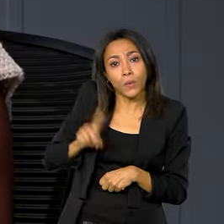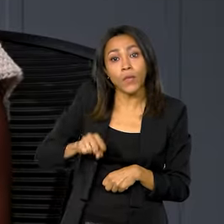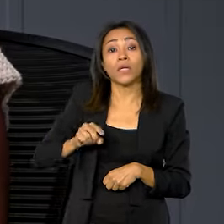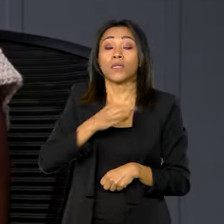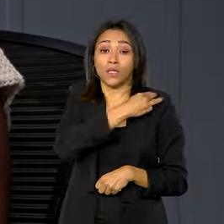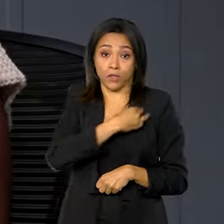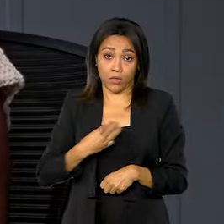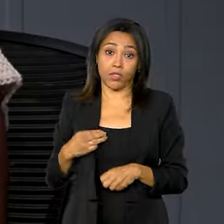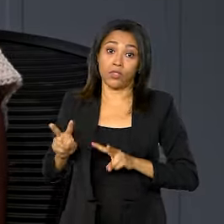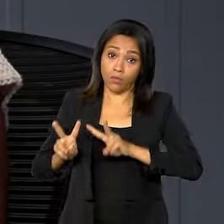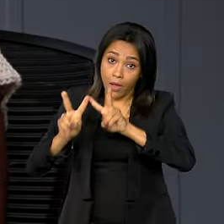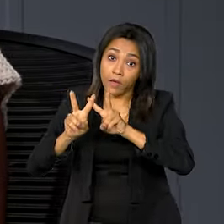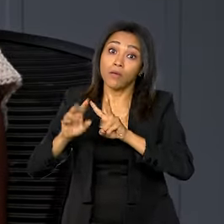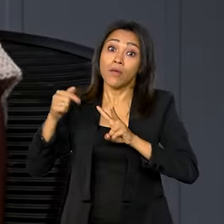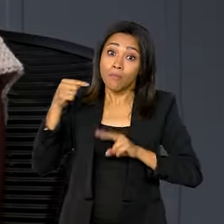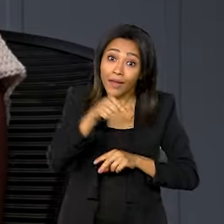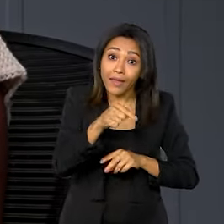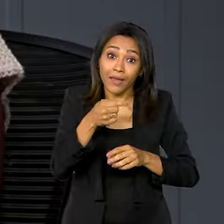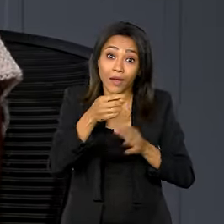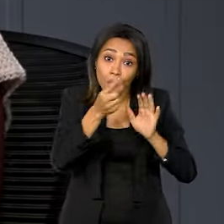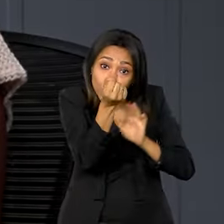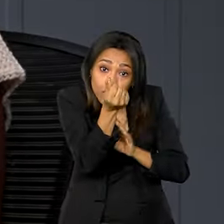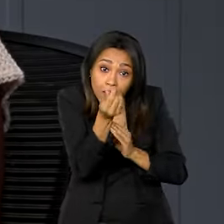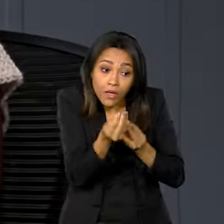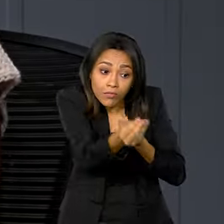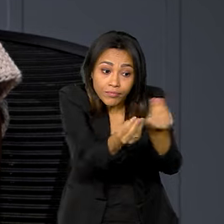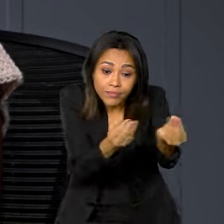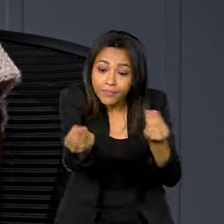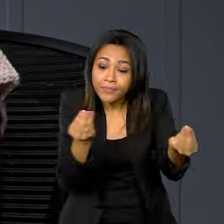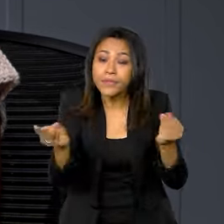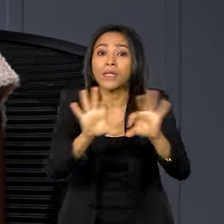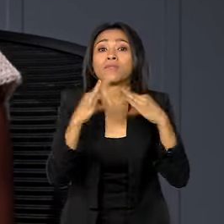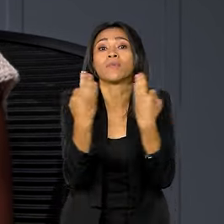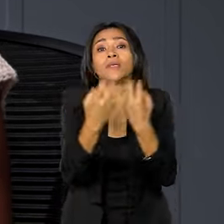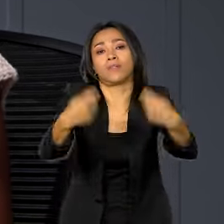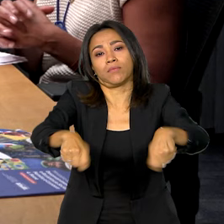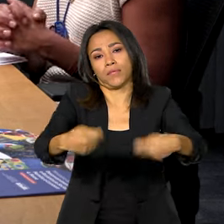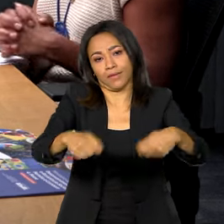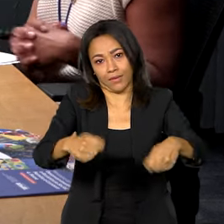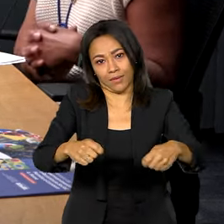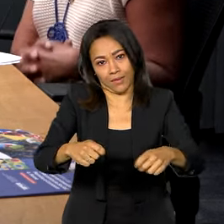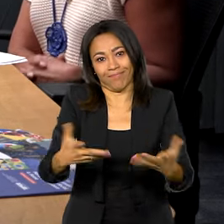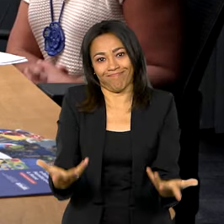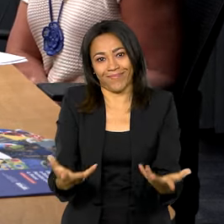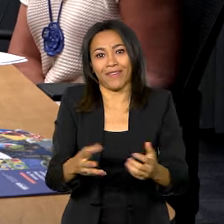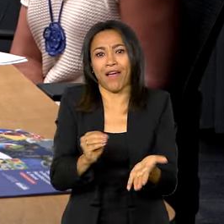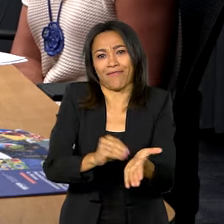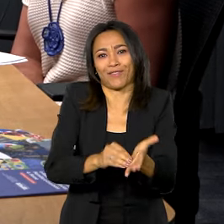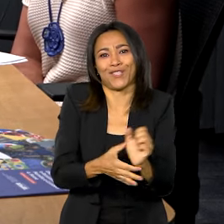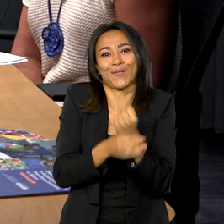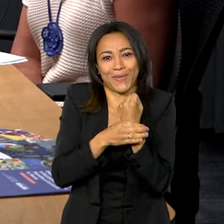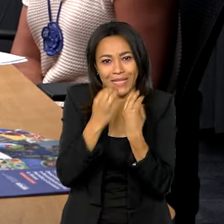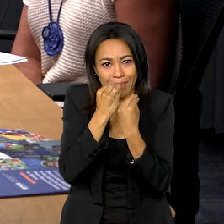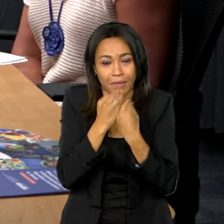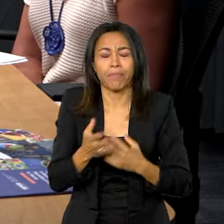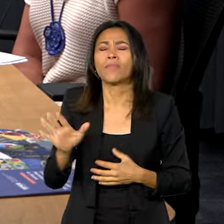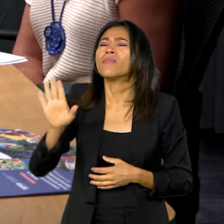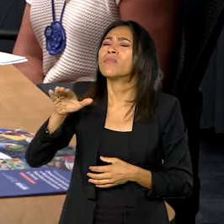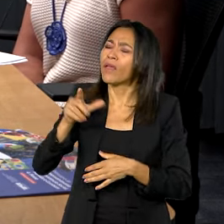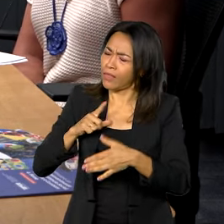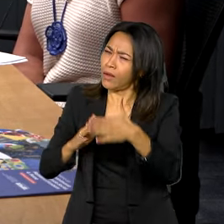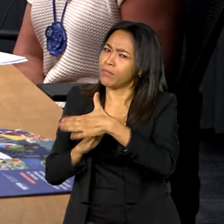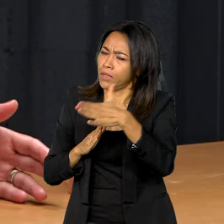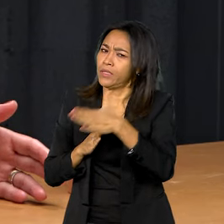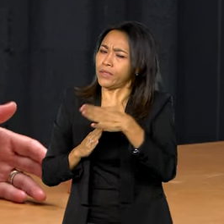dias para que a gente faça o programa chegar naquelas famílias que mais precisam que mais estejam em segurança alimentar e secretário existe um limite